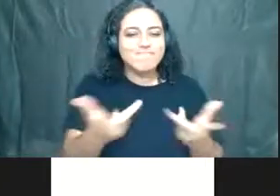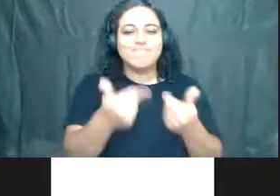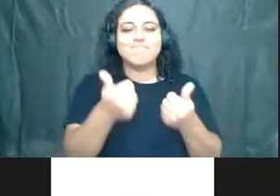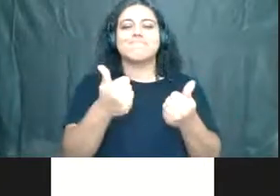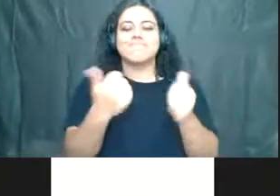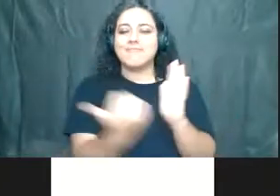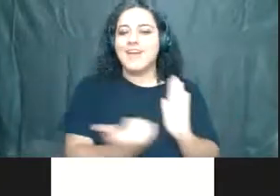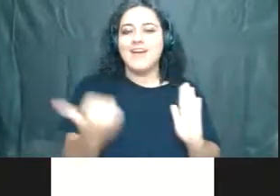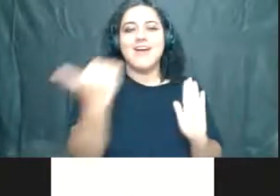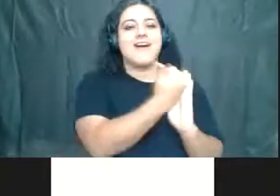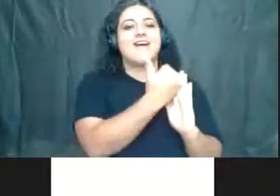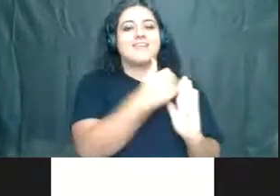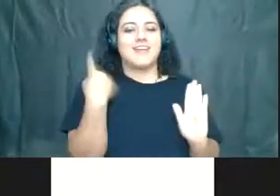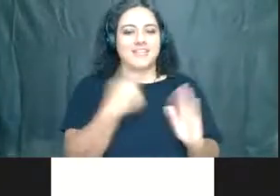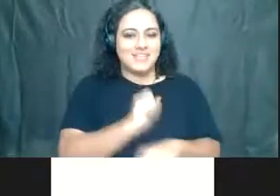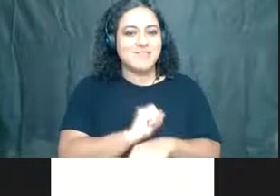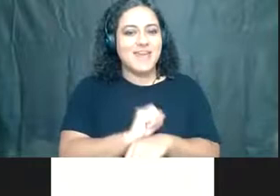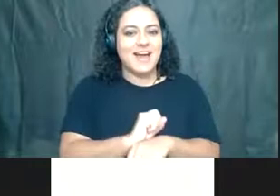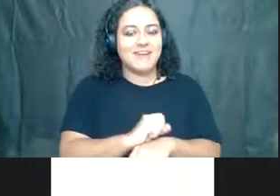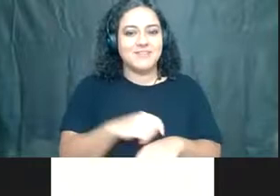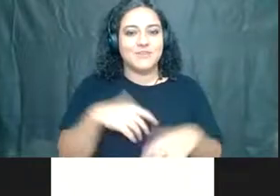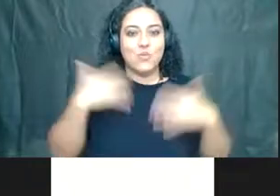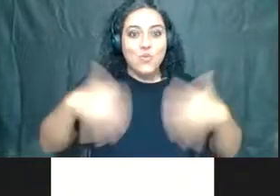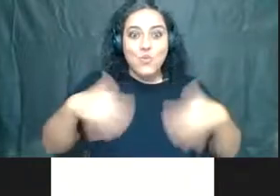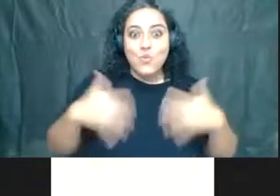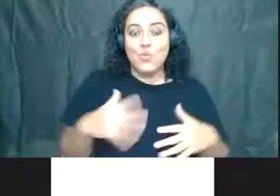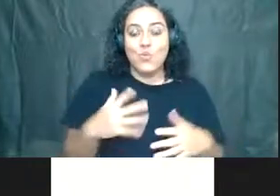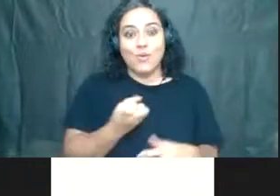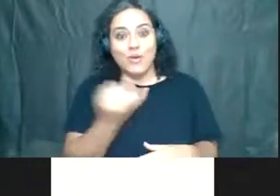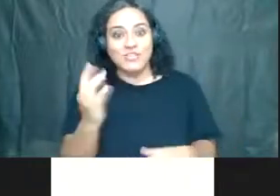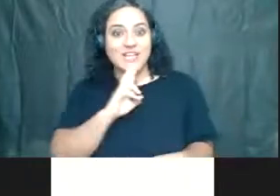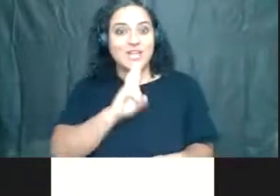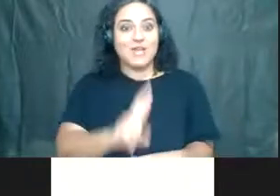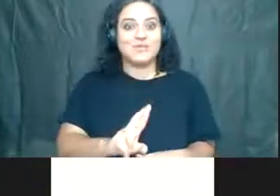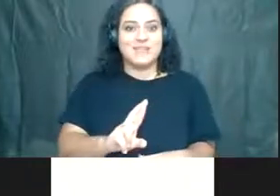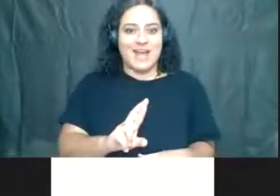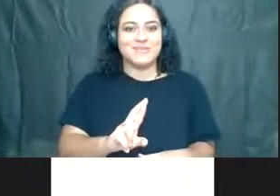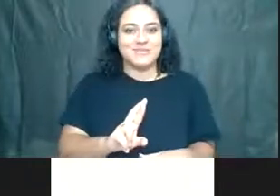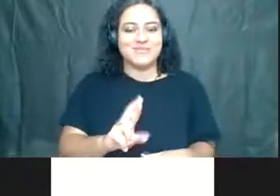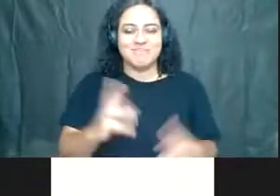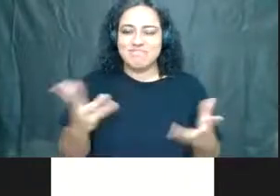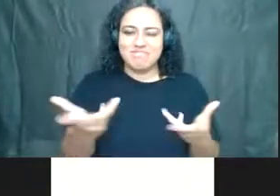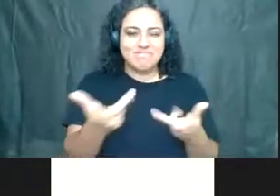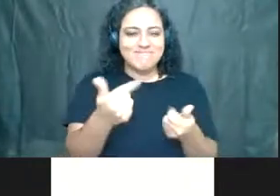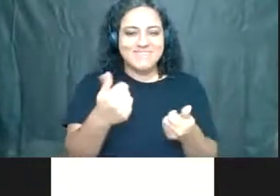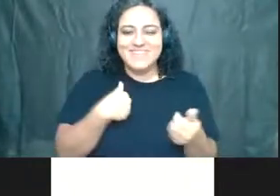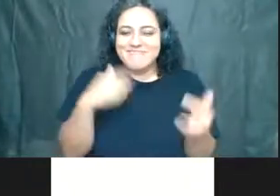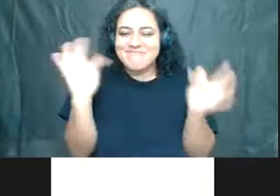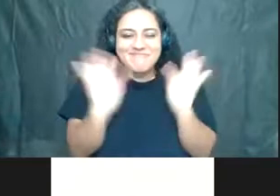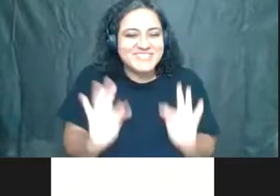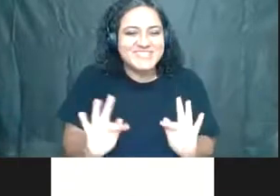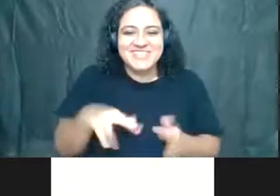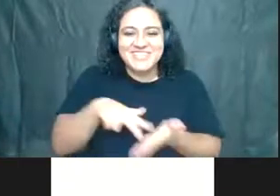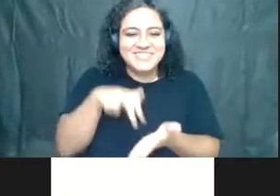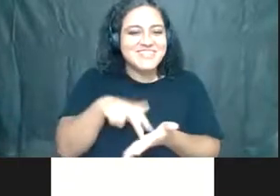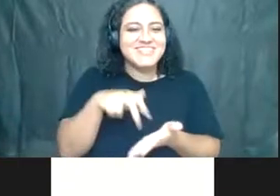daquilo que a gente esperava, né, em grandiosidade e em resultados. Eu estou muito feliz e muito contente, sensação